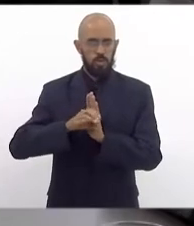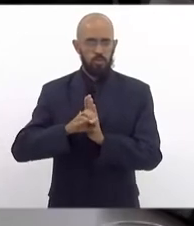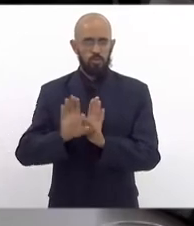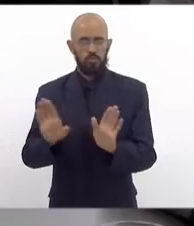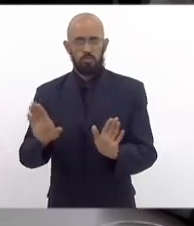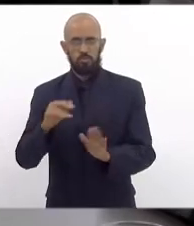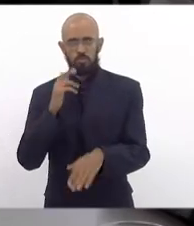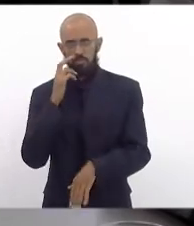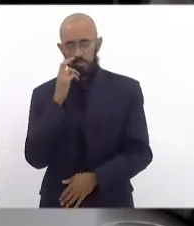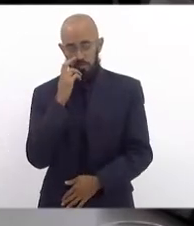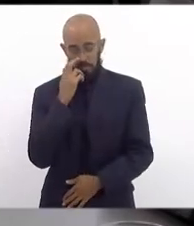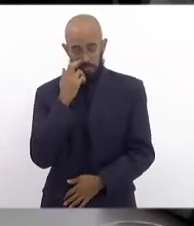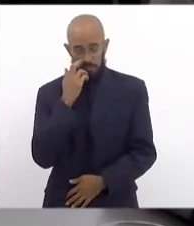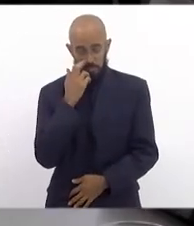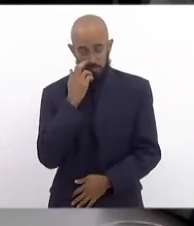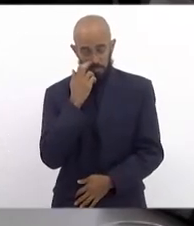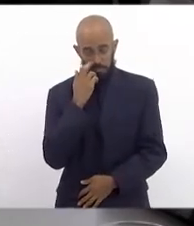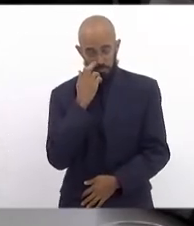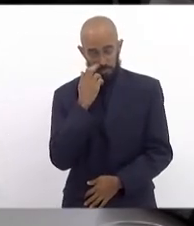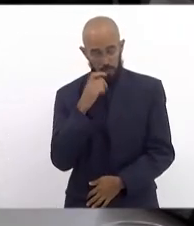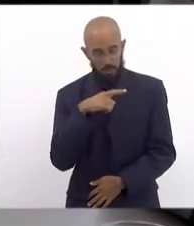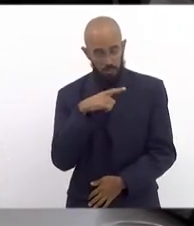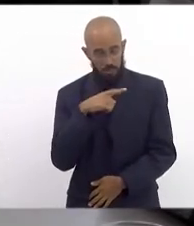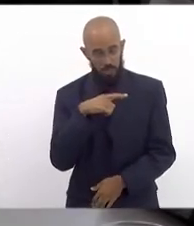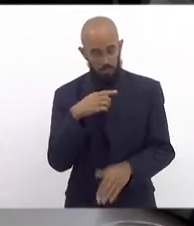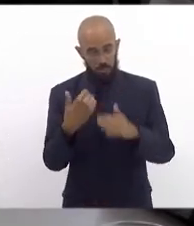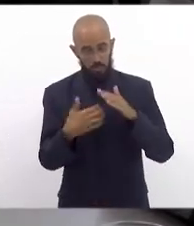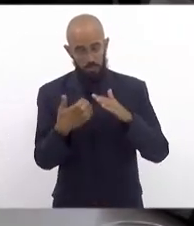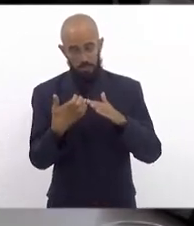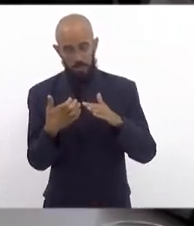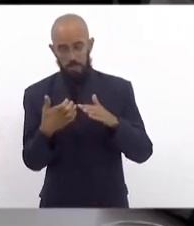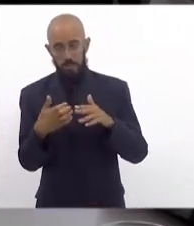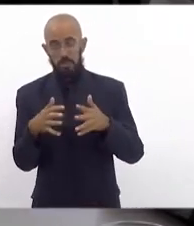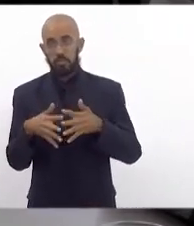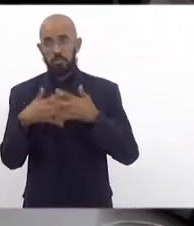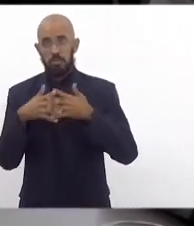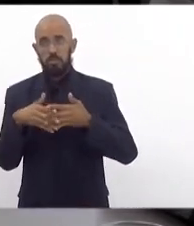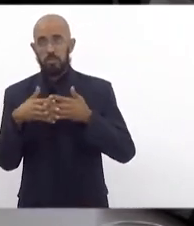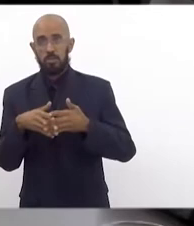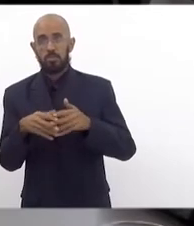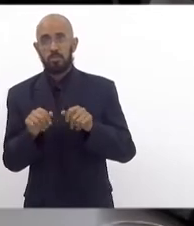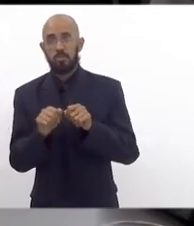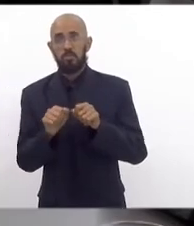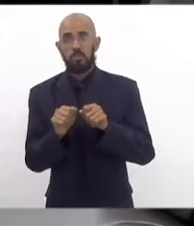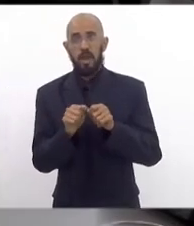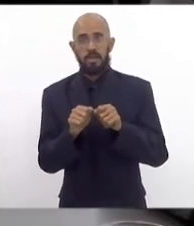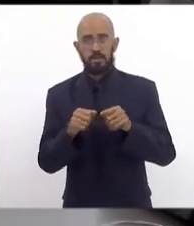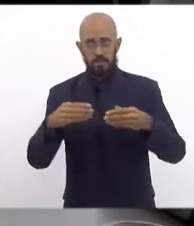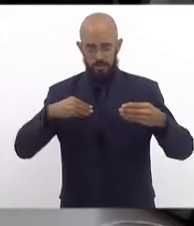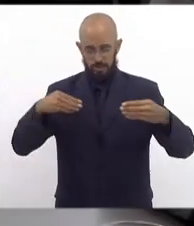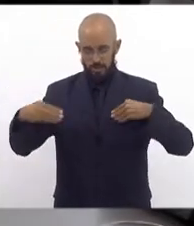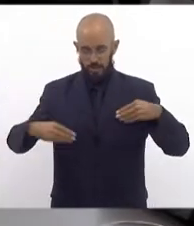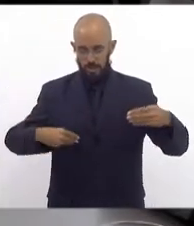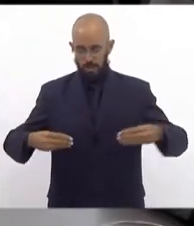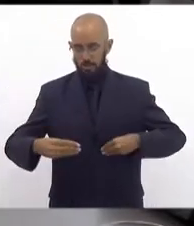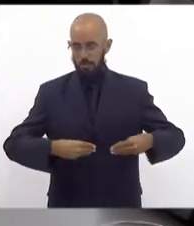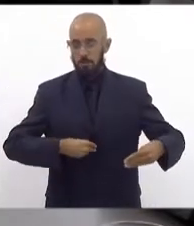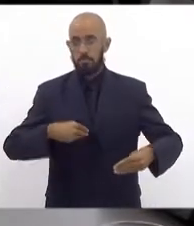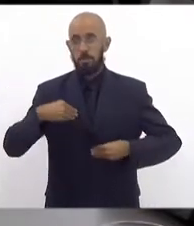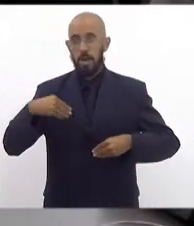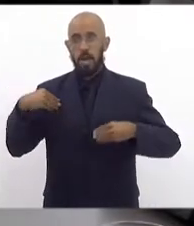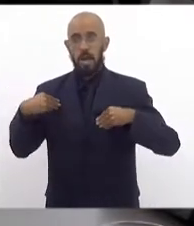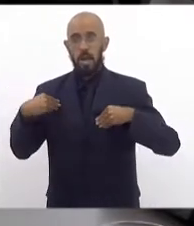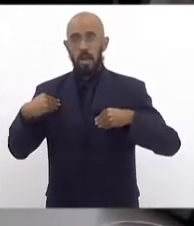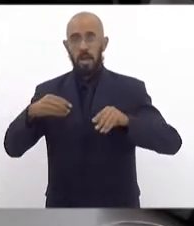inclui a palavra estamparia aliás tem uma empresa em Petrópolis que pratica muito stamparia compra muita tinta e